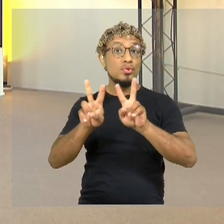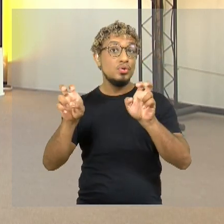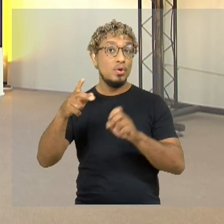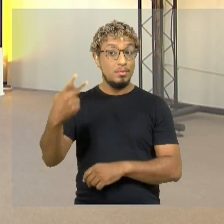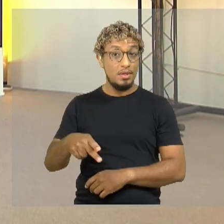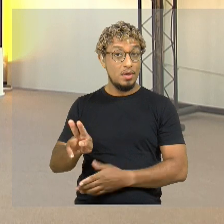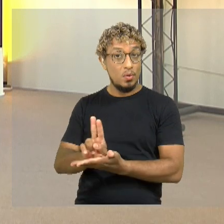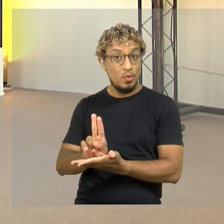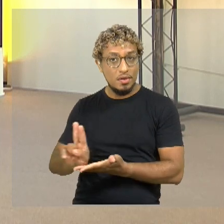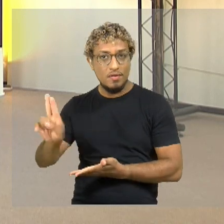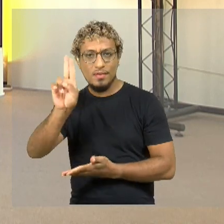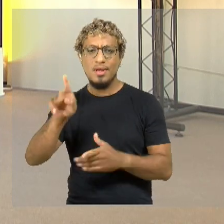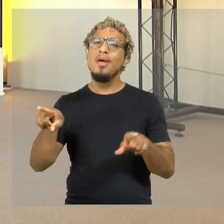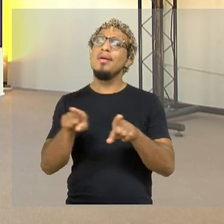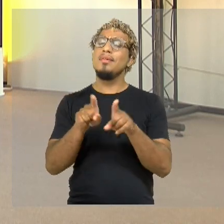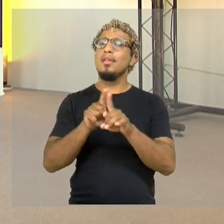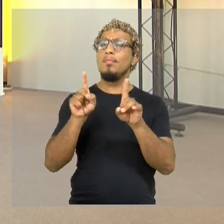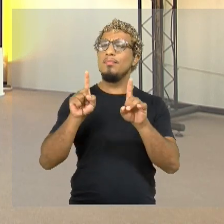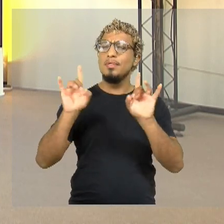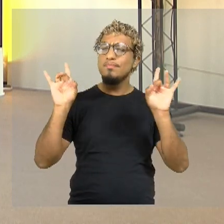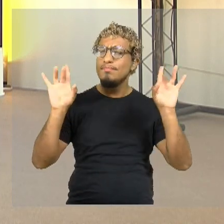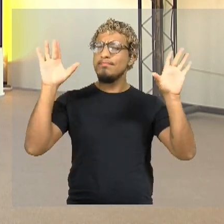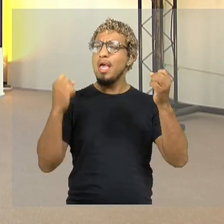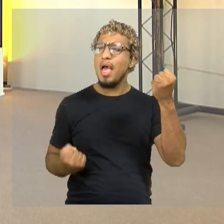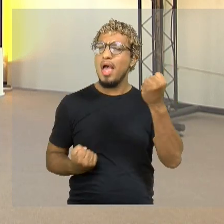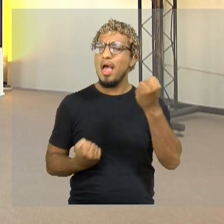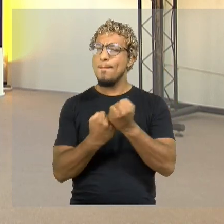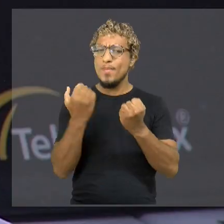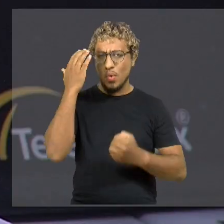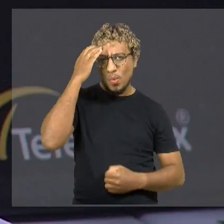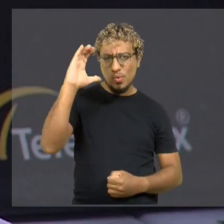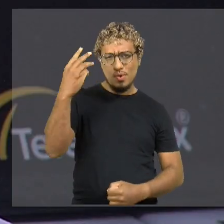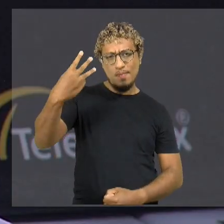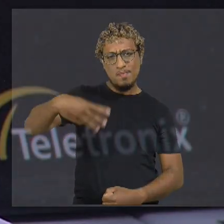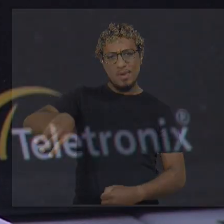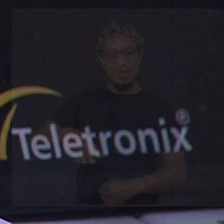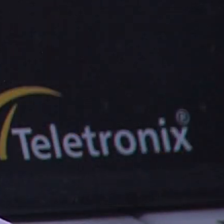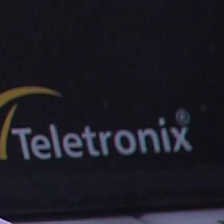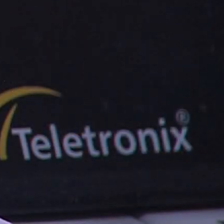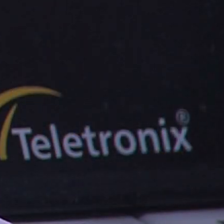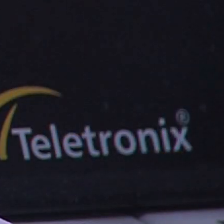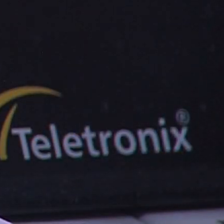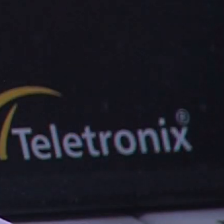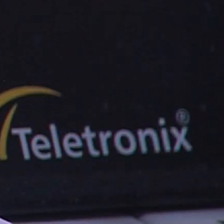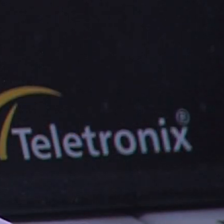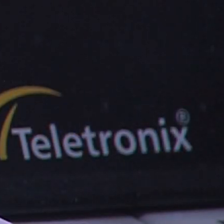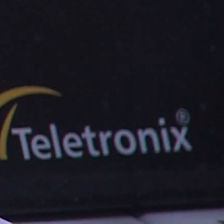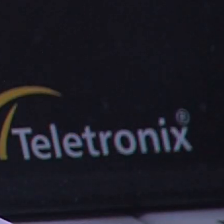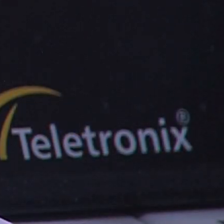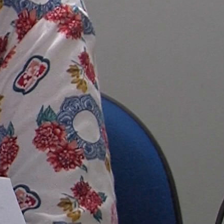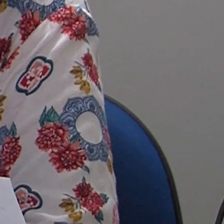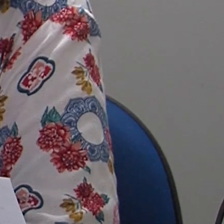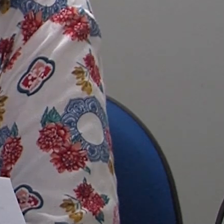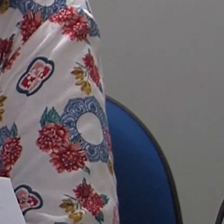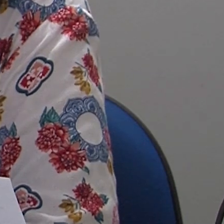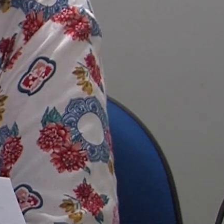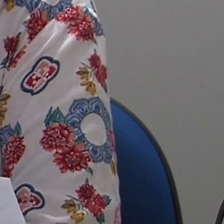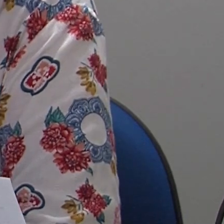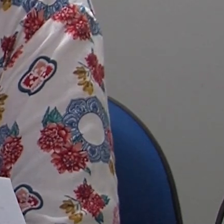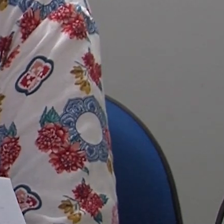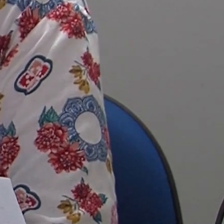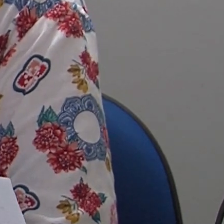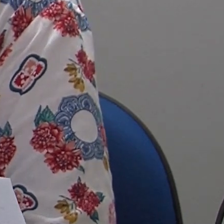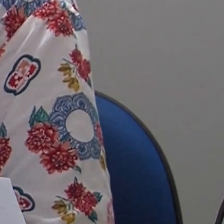e, claro, sempre se destacando pelo apoio à cultura maranhense. Olá, bom dia! Giza Franco tá